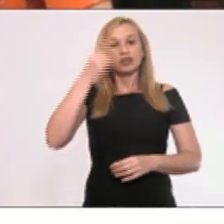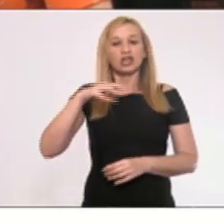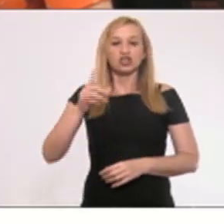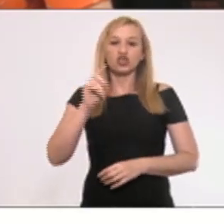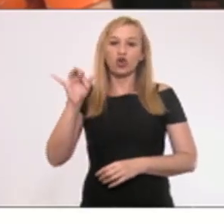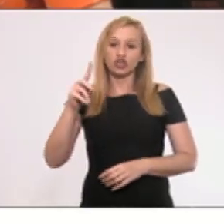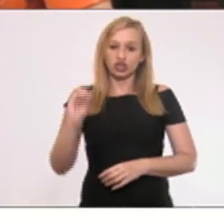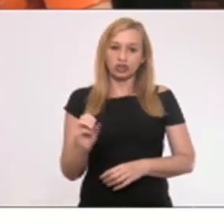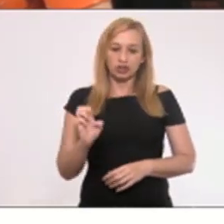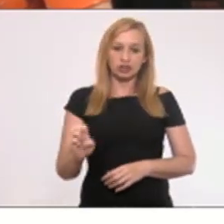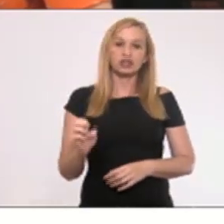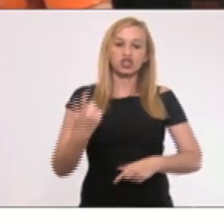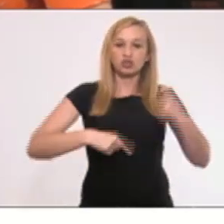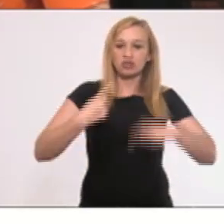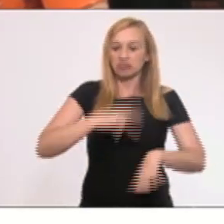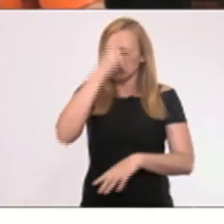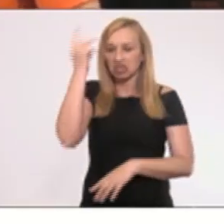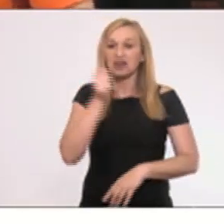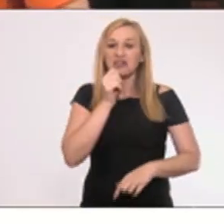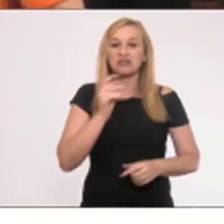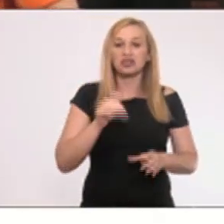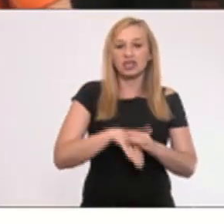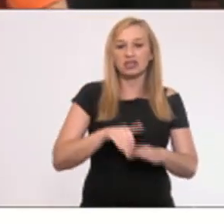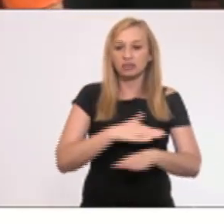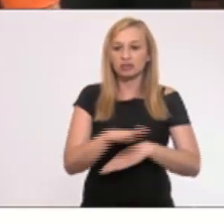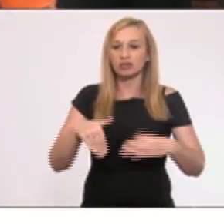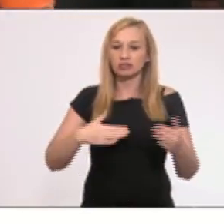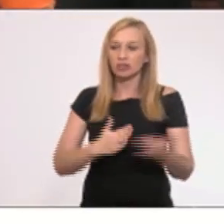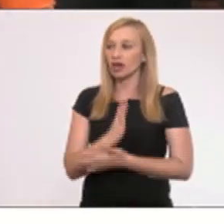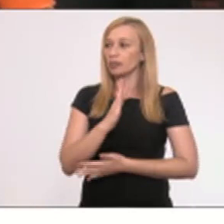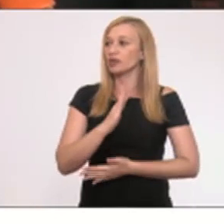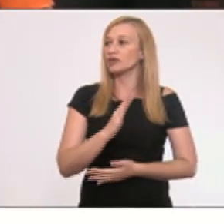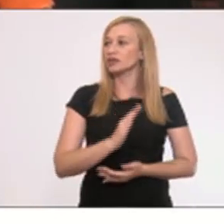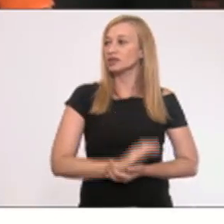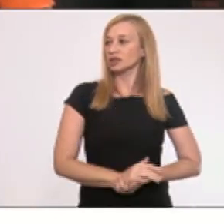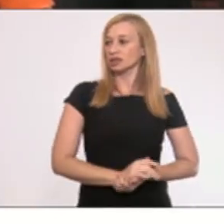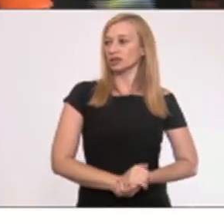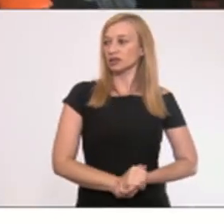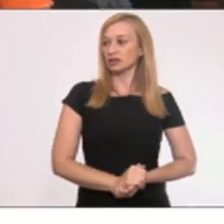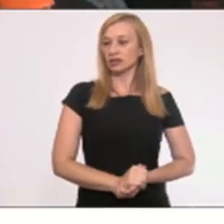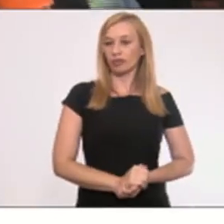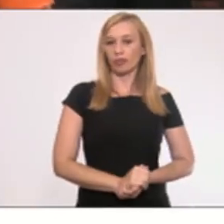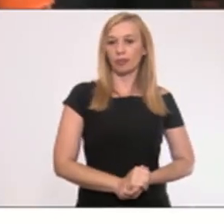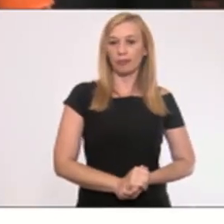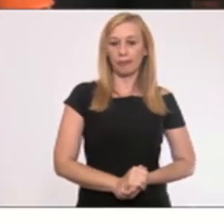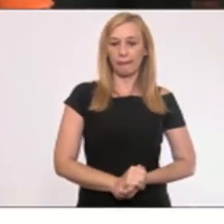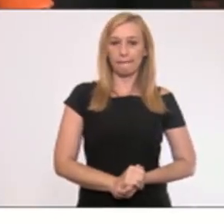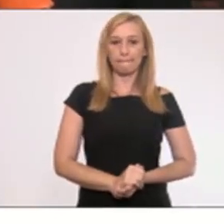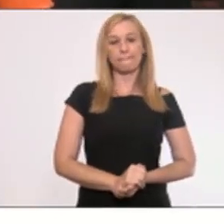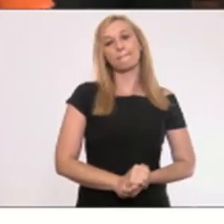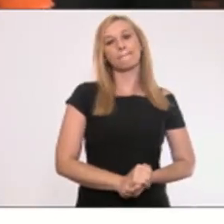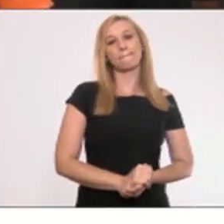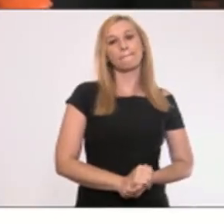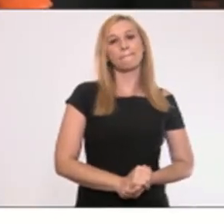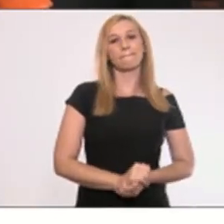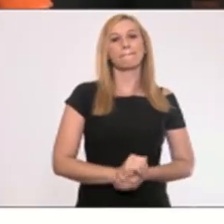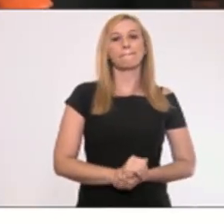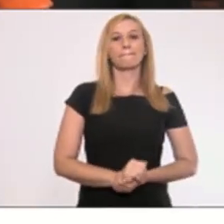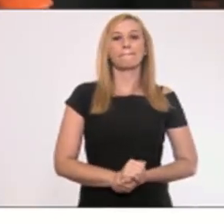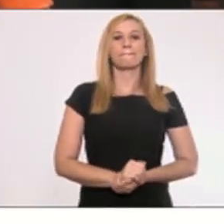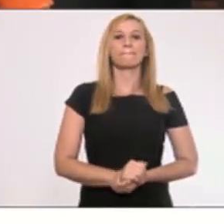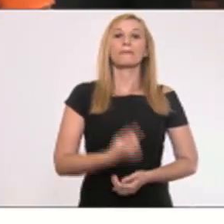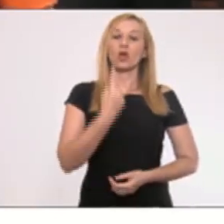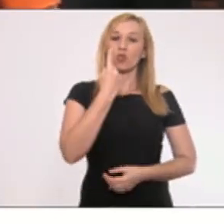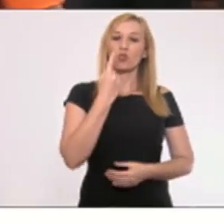Em discussão, não havendo quem queira discutir, encerrada a discussão, em votação, os senhores que aprovam, como estão, aprovado, vai a promulgação. Com voto pela